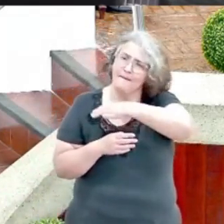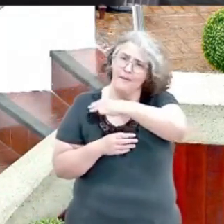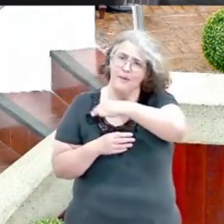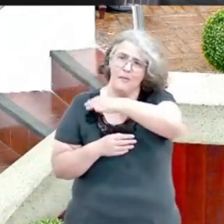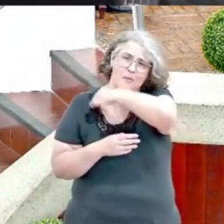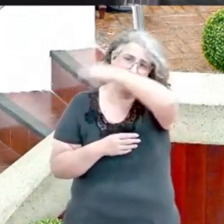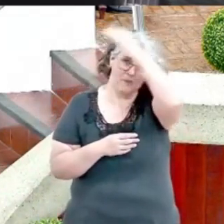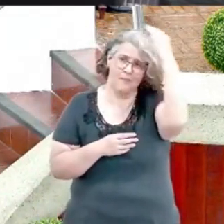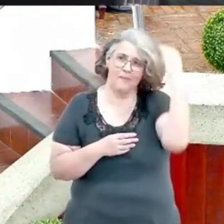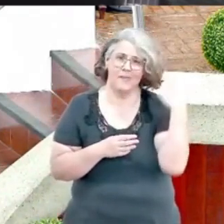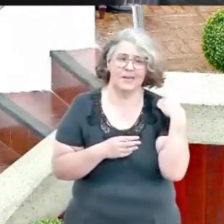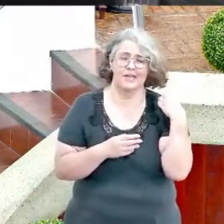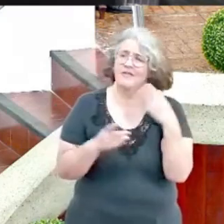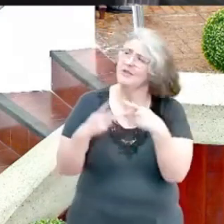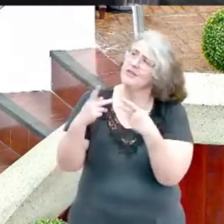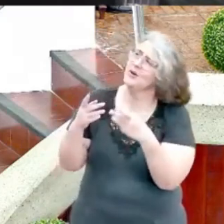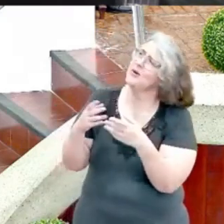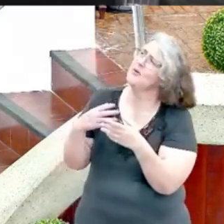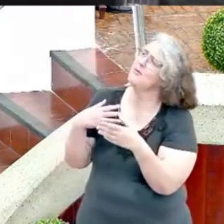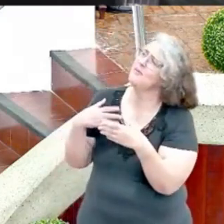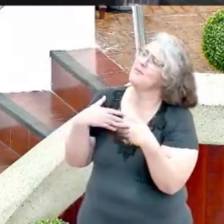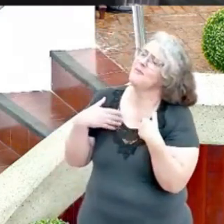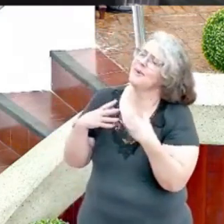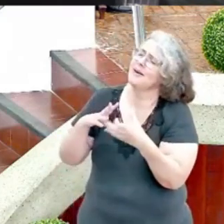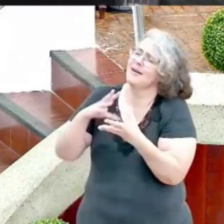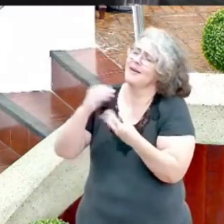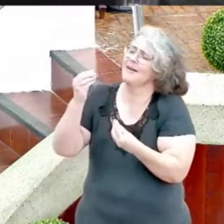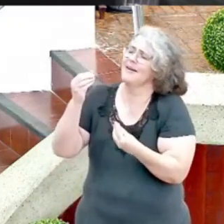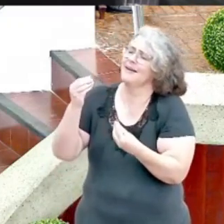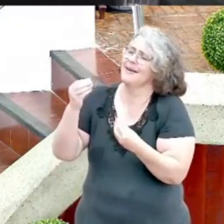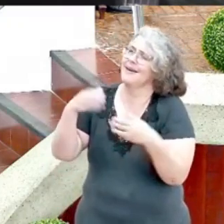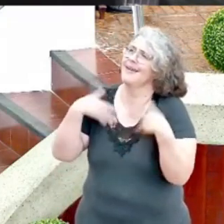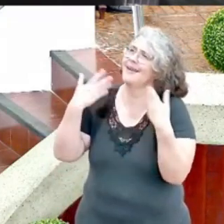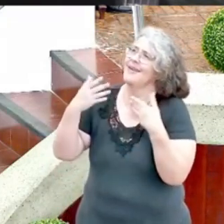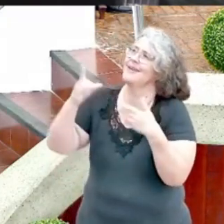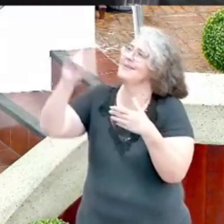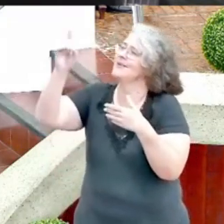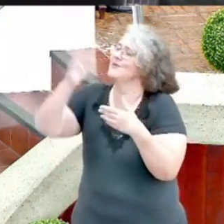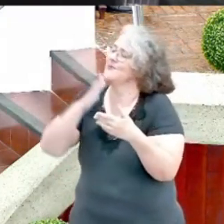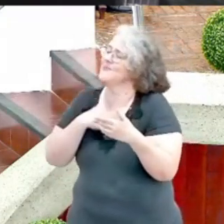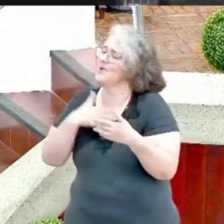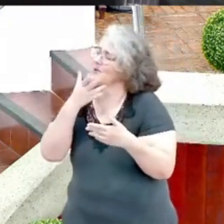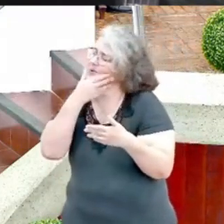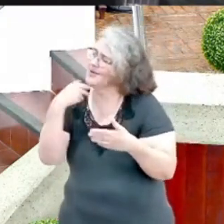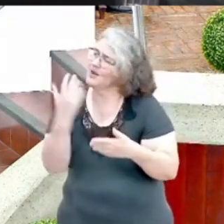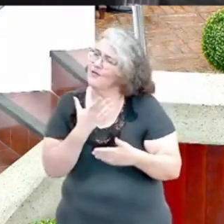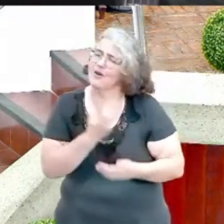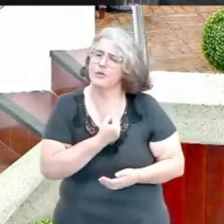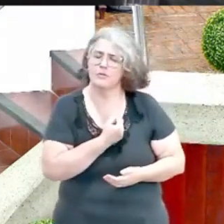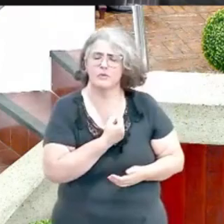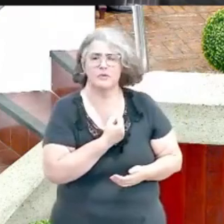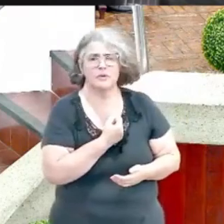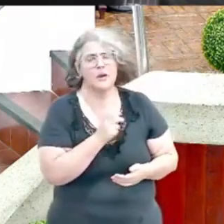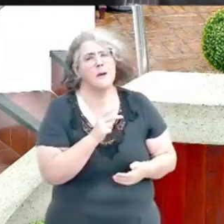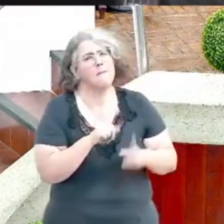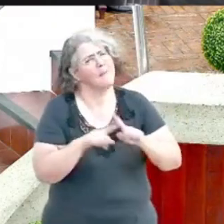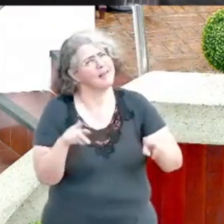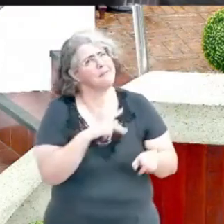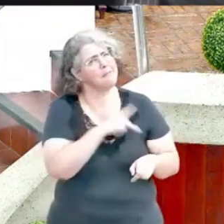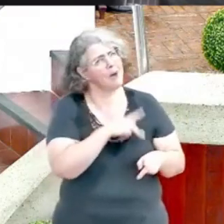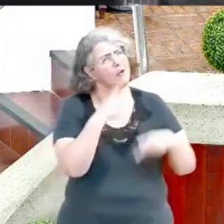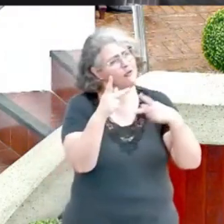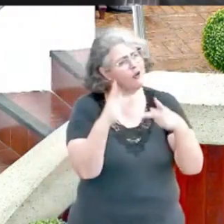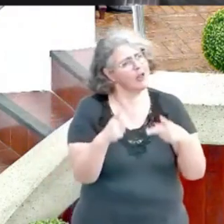se alegra em Deus, meu Salvador. Paulo não parece muito crente aqui. Ele está dizendo que a esperança dele é a igreja, a alegria dele é a igreja,